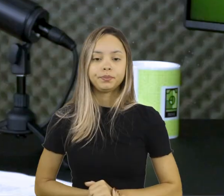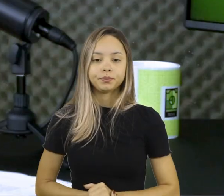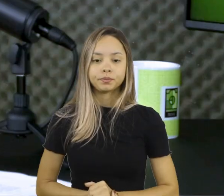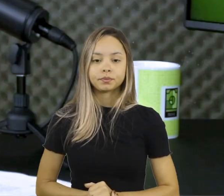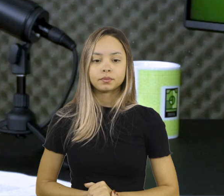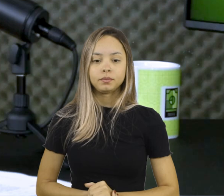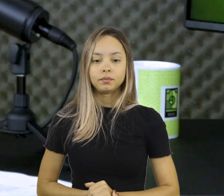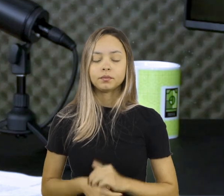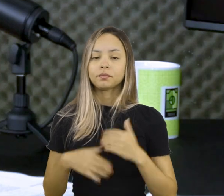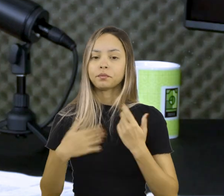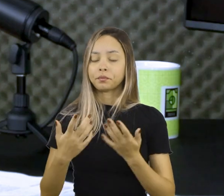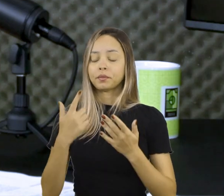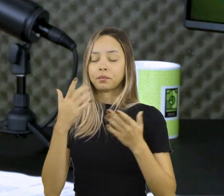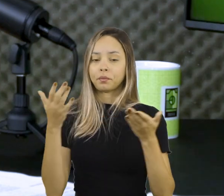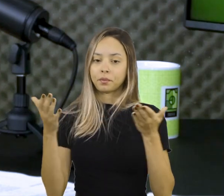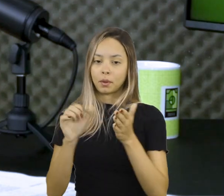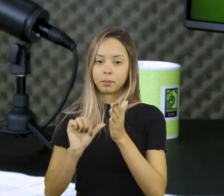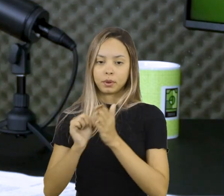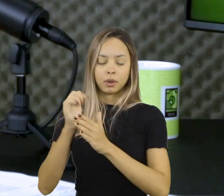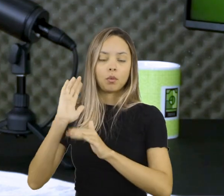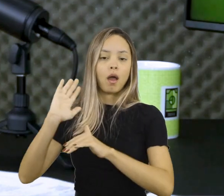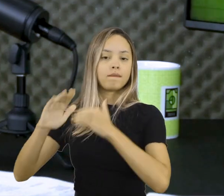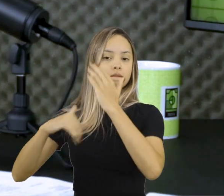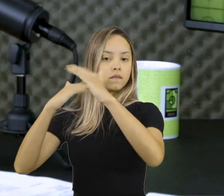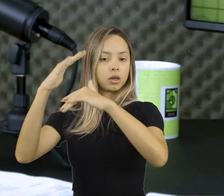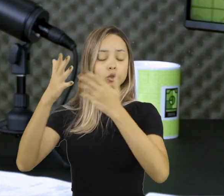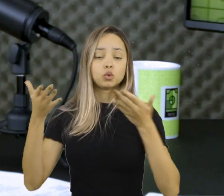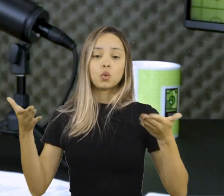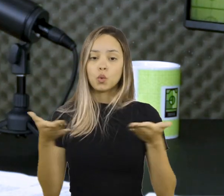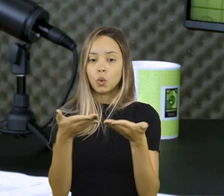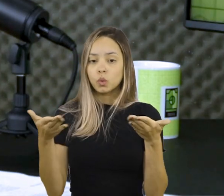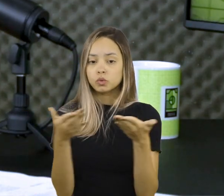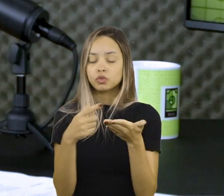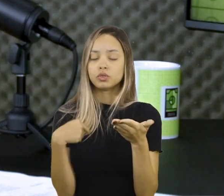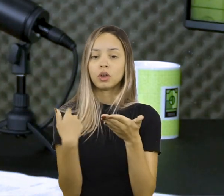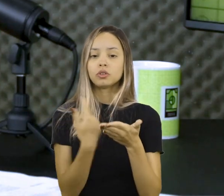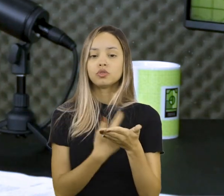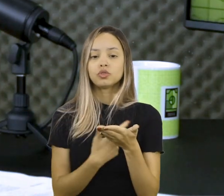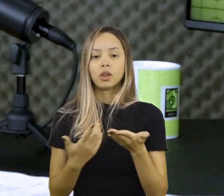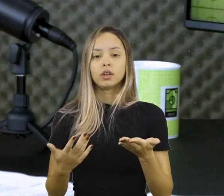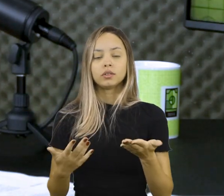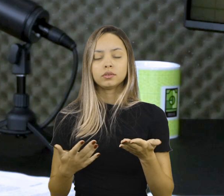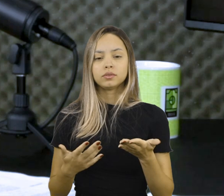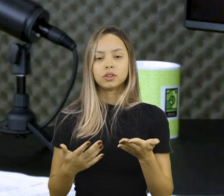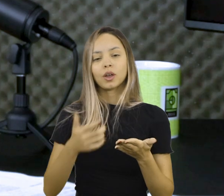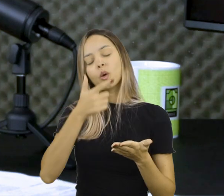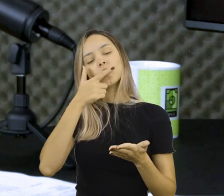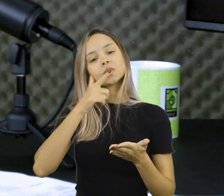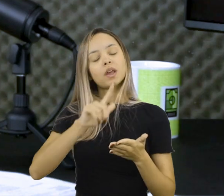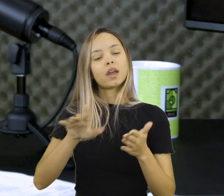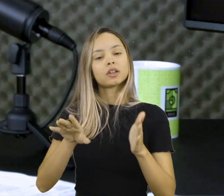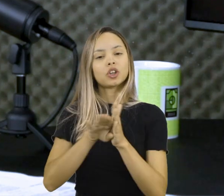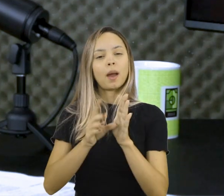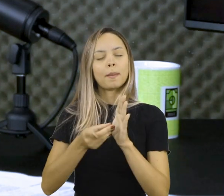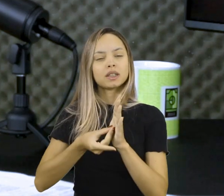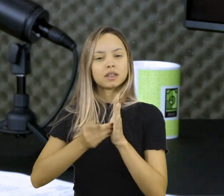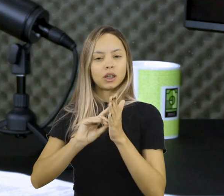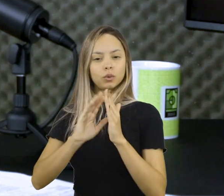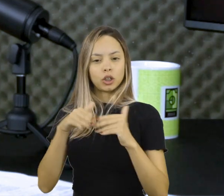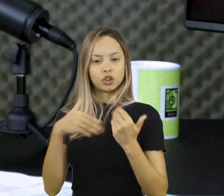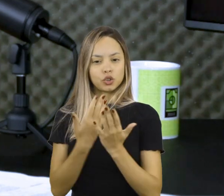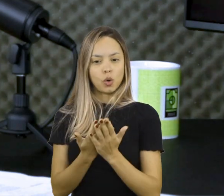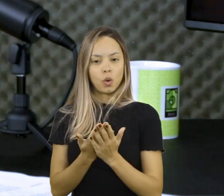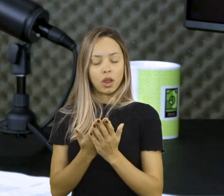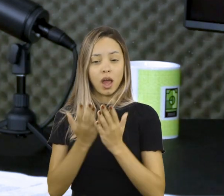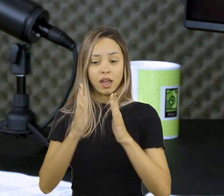avanço eu prefiro destacar que hoje a gente tá chegando mais cedo à escola as crianças com deficiências